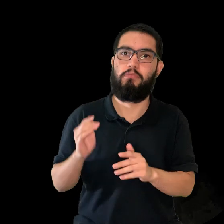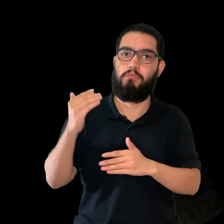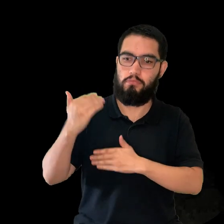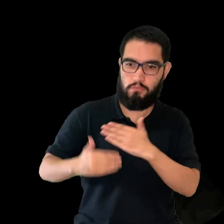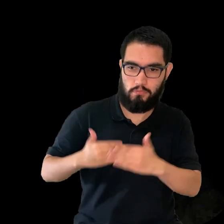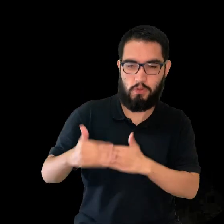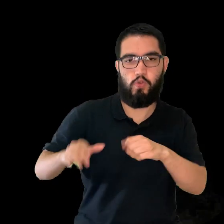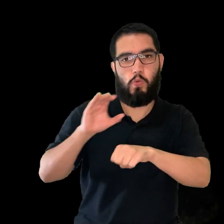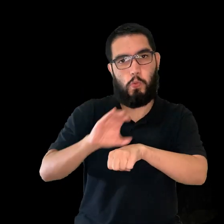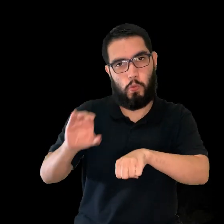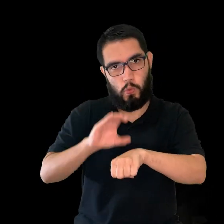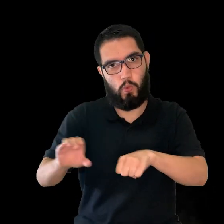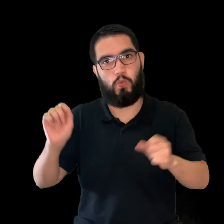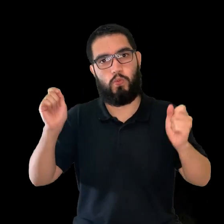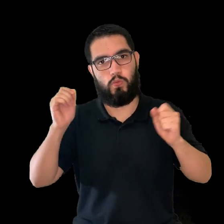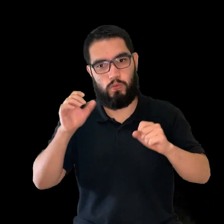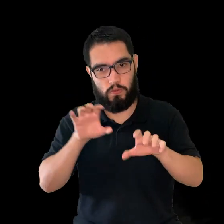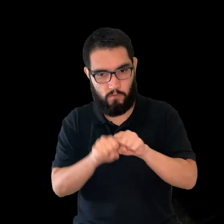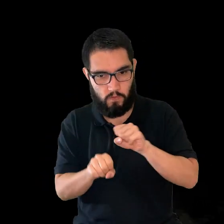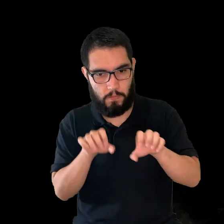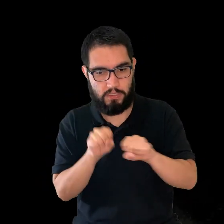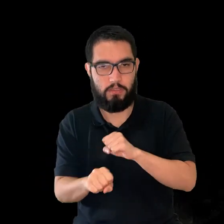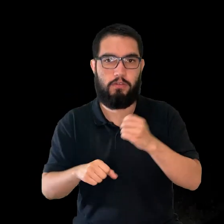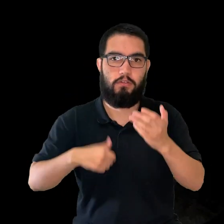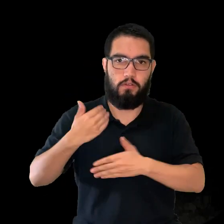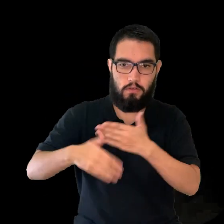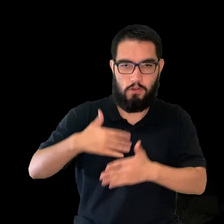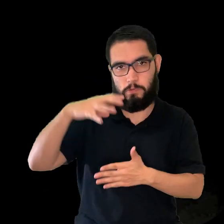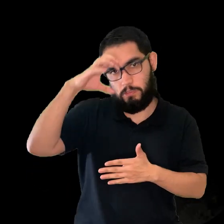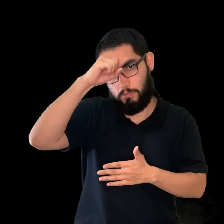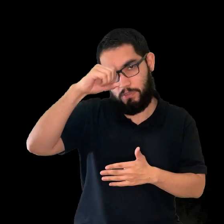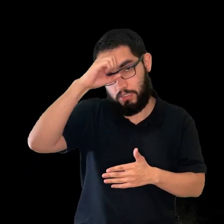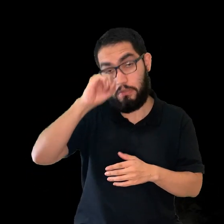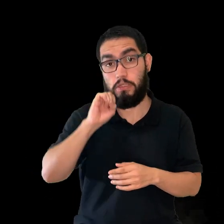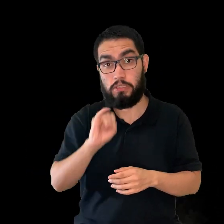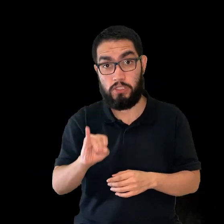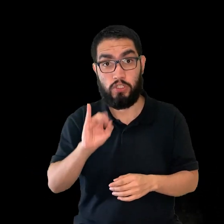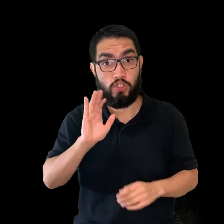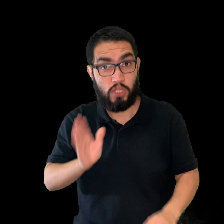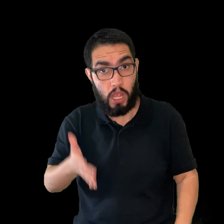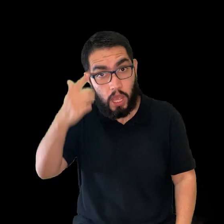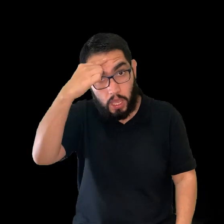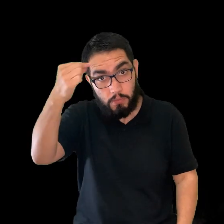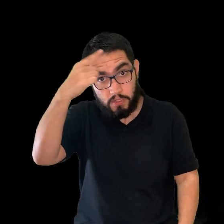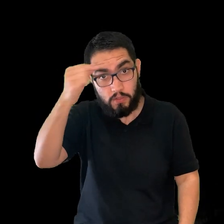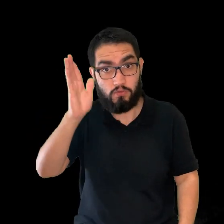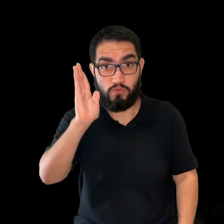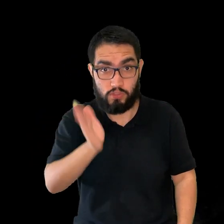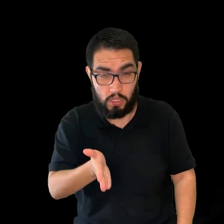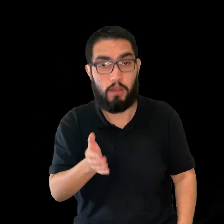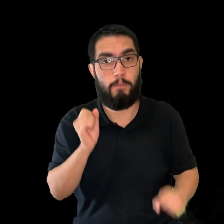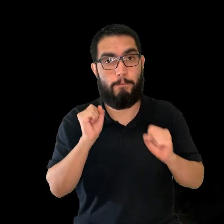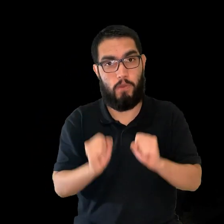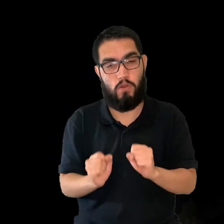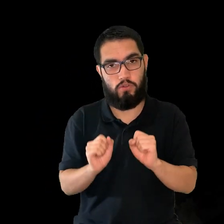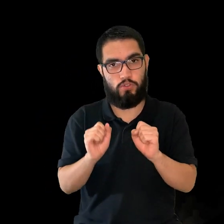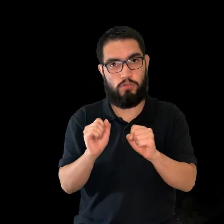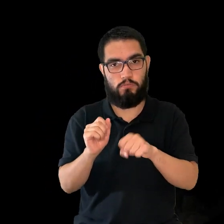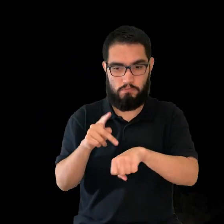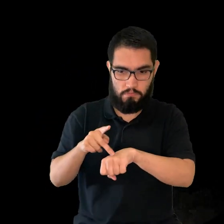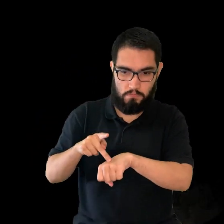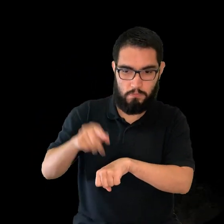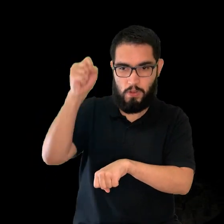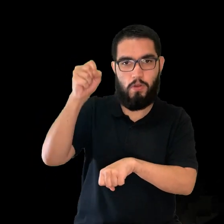os cursos de capacitação e formação, e se você já possui alguma graduação, você pode se